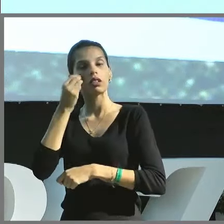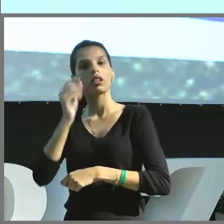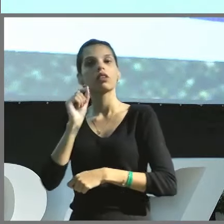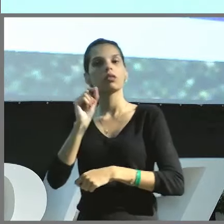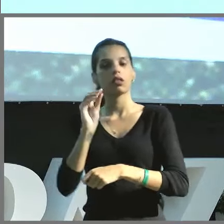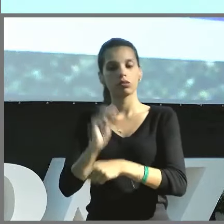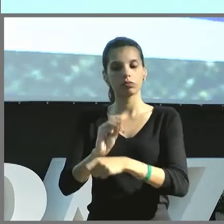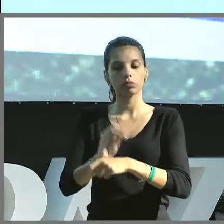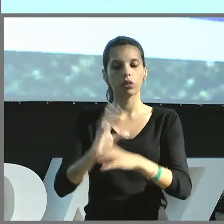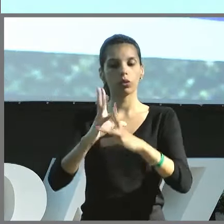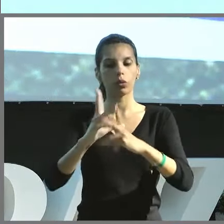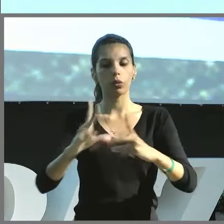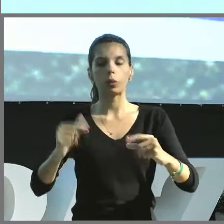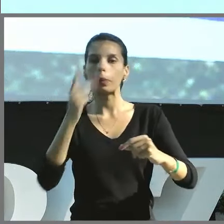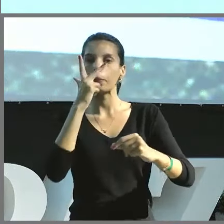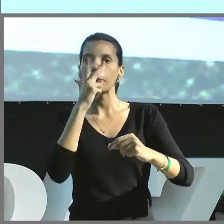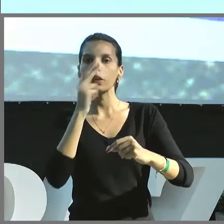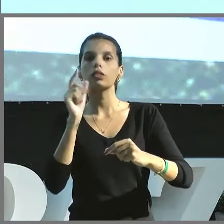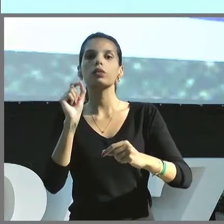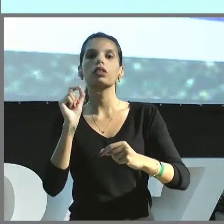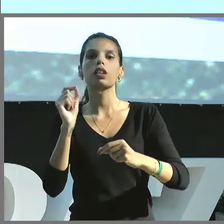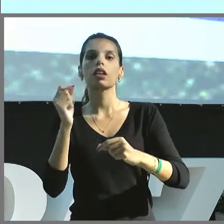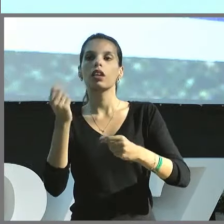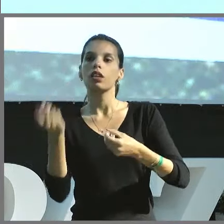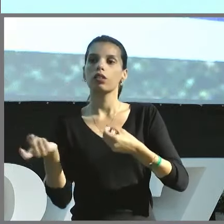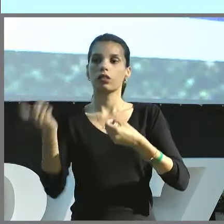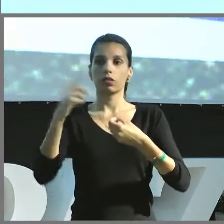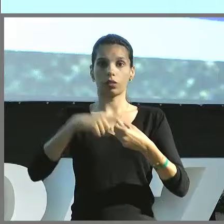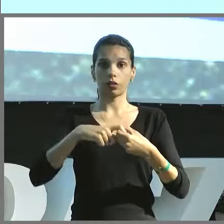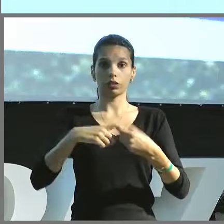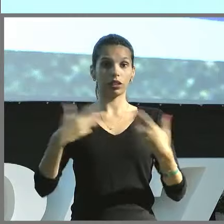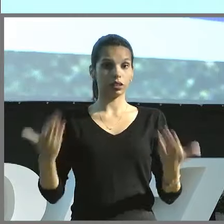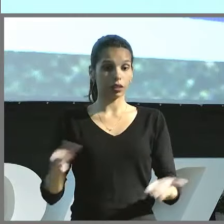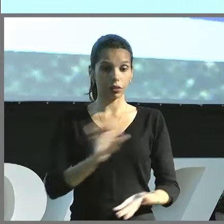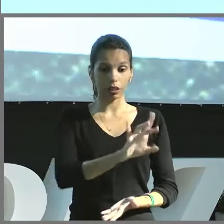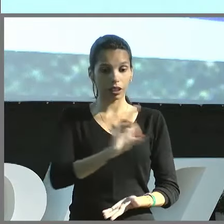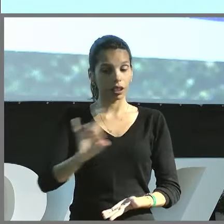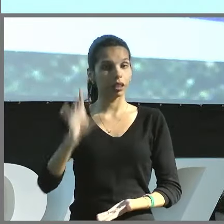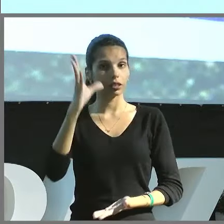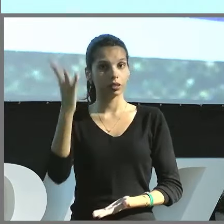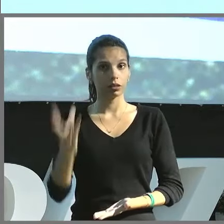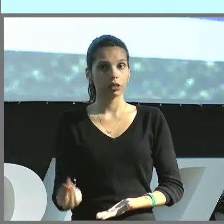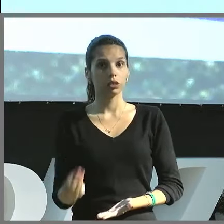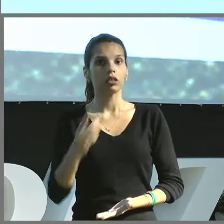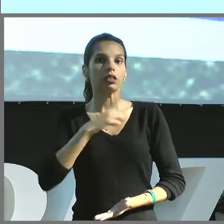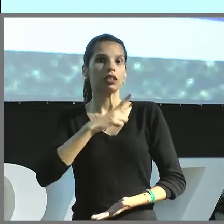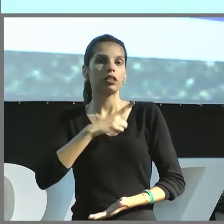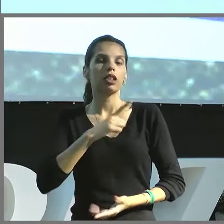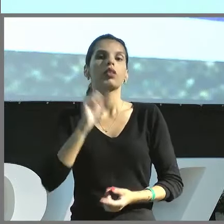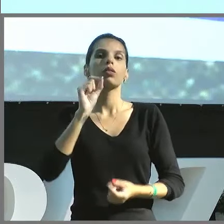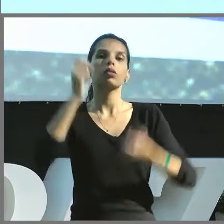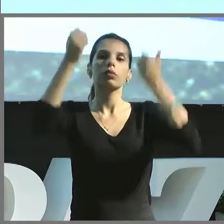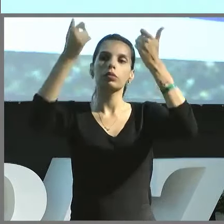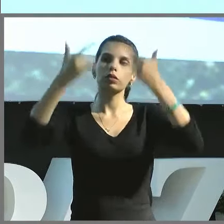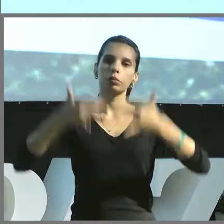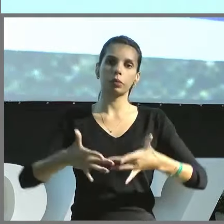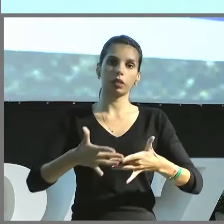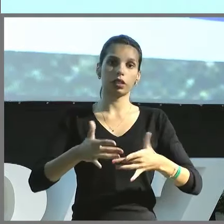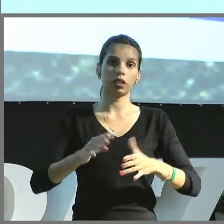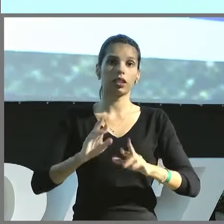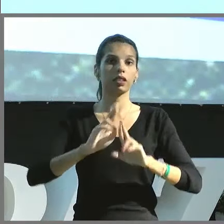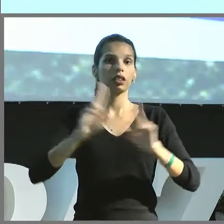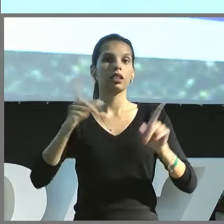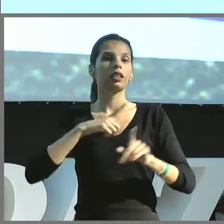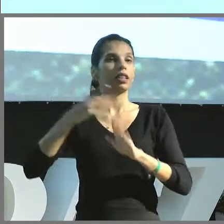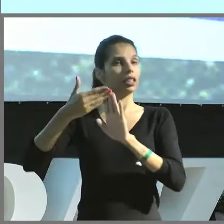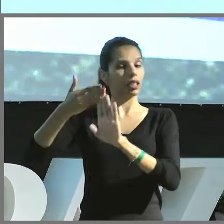obsessivo, o traz de volta. É a proposição que o Espiritismo faz nesses dias. Rompendo